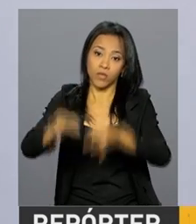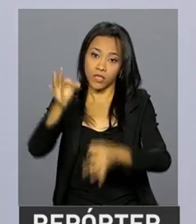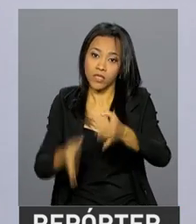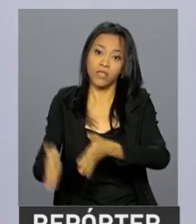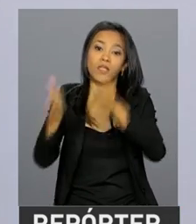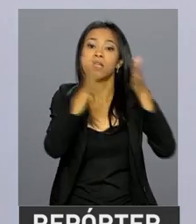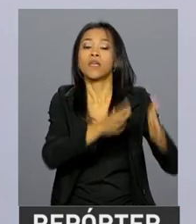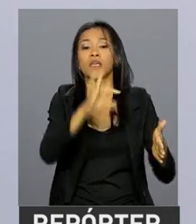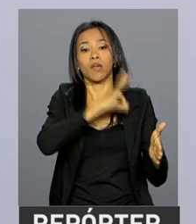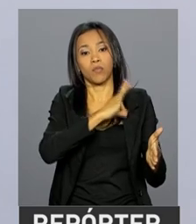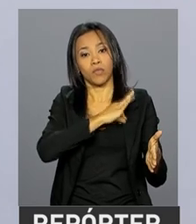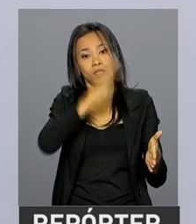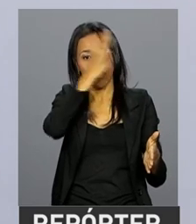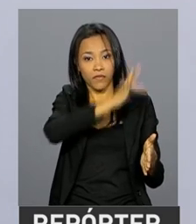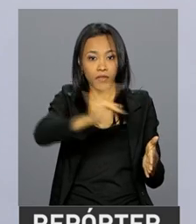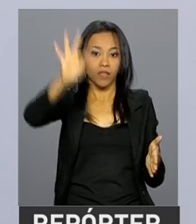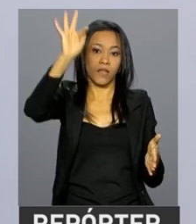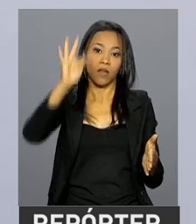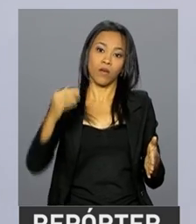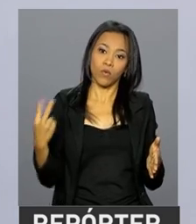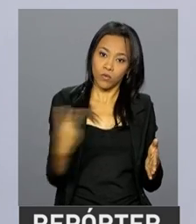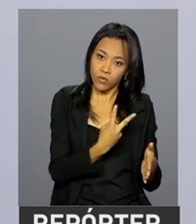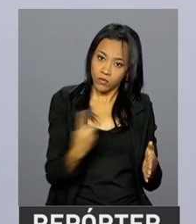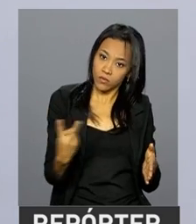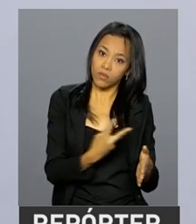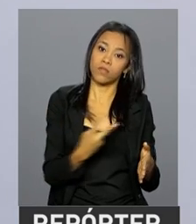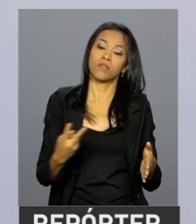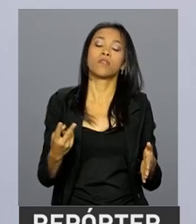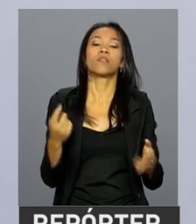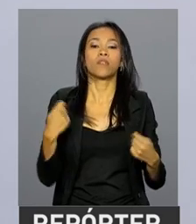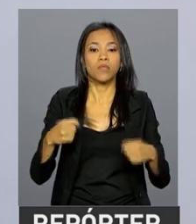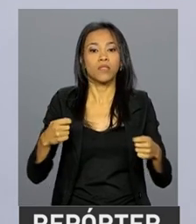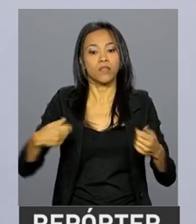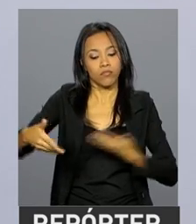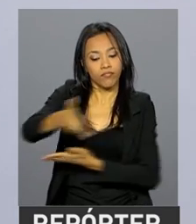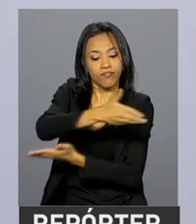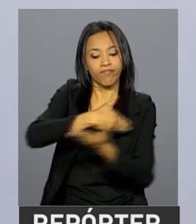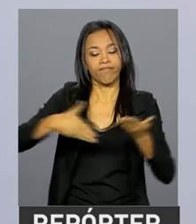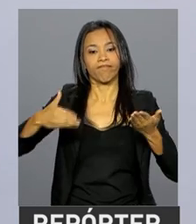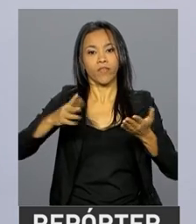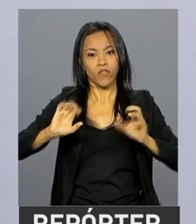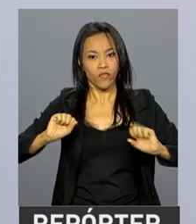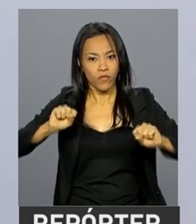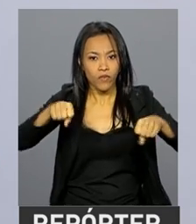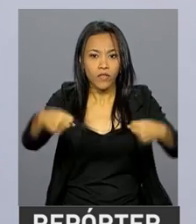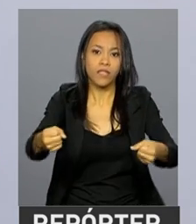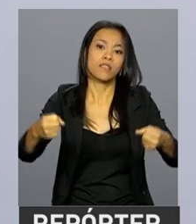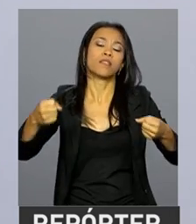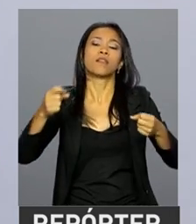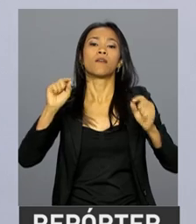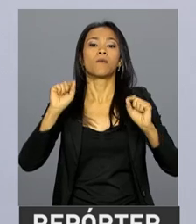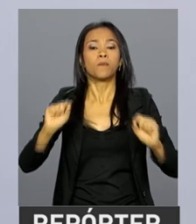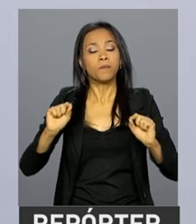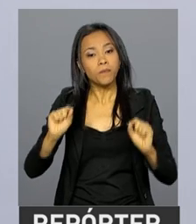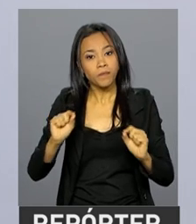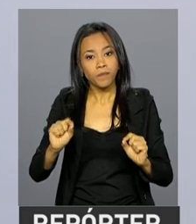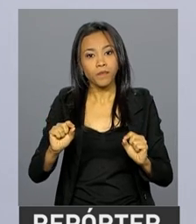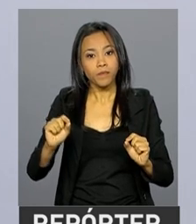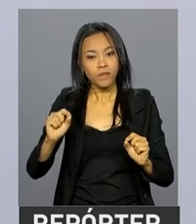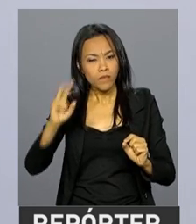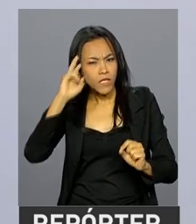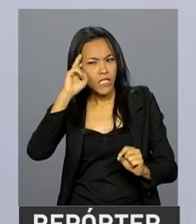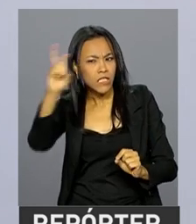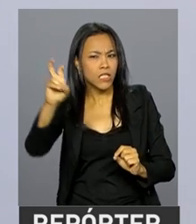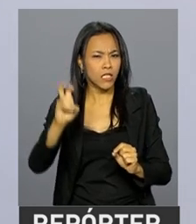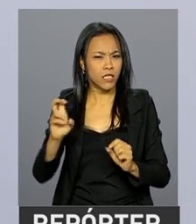que andam serenamente neste caminho, nesse sentido. Fortalecimento da capacidade de